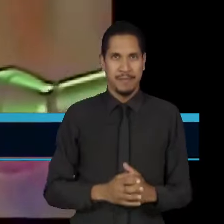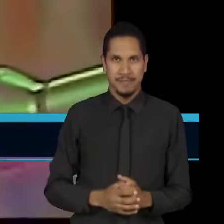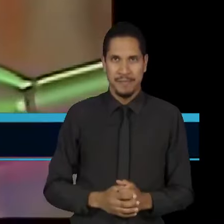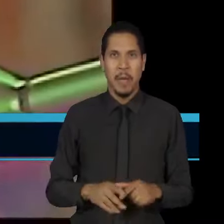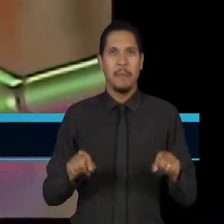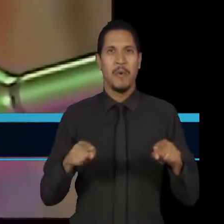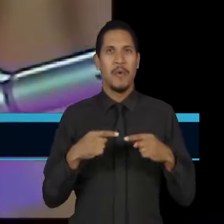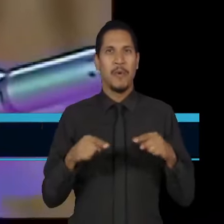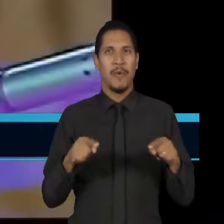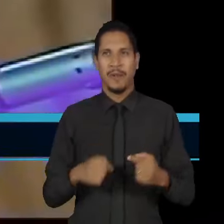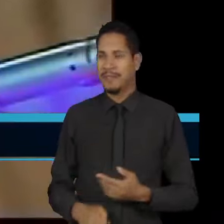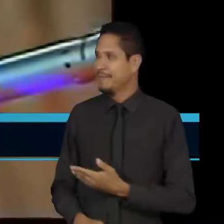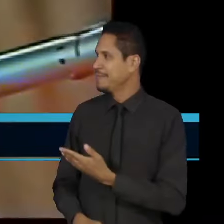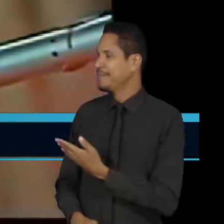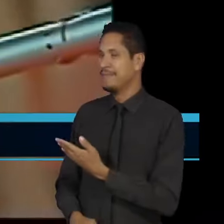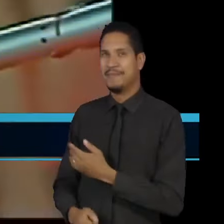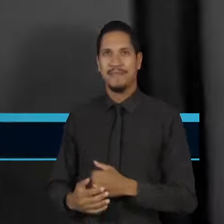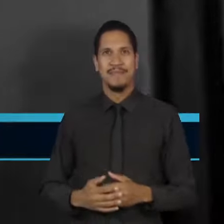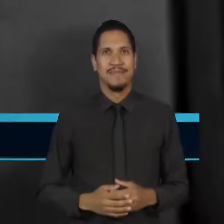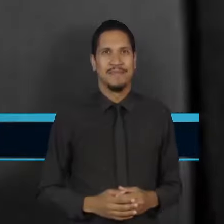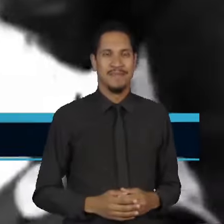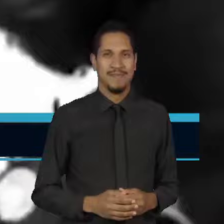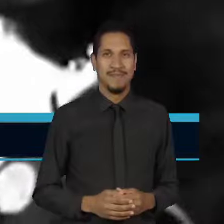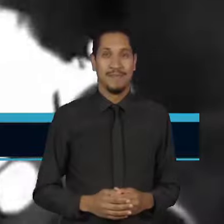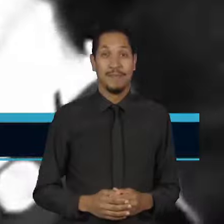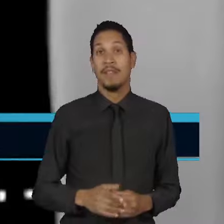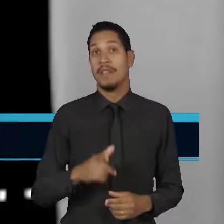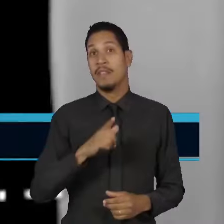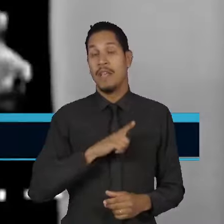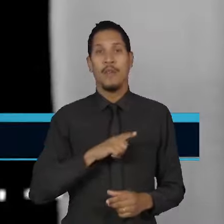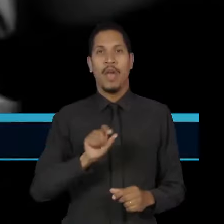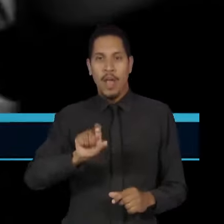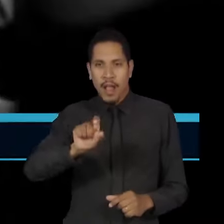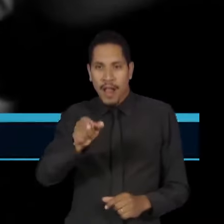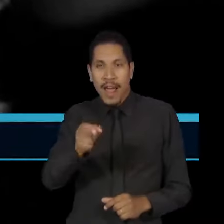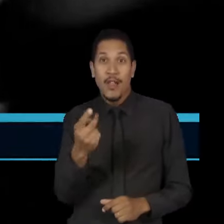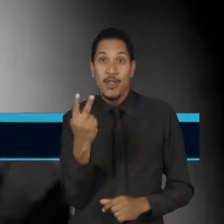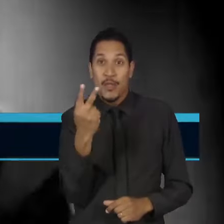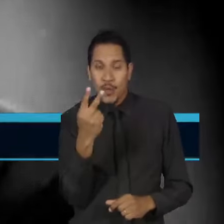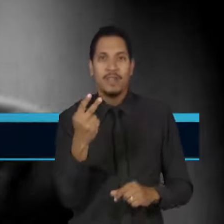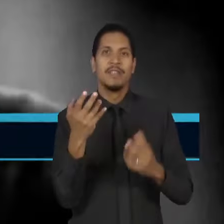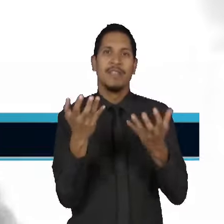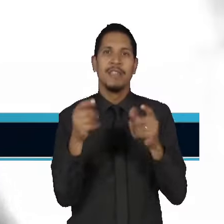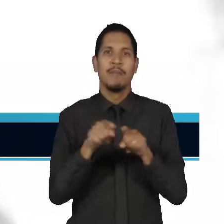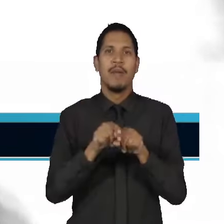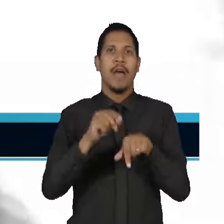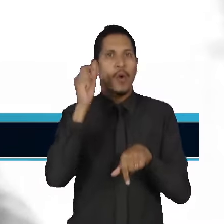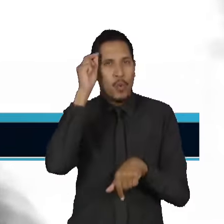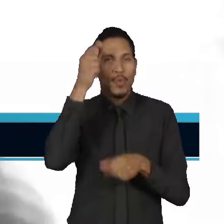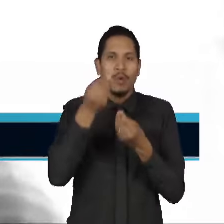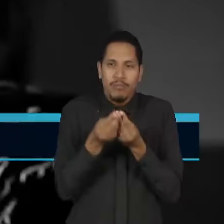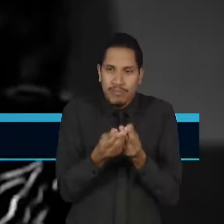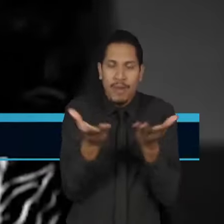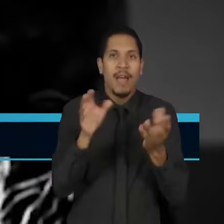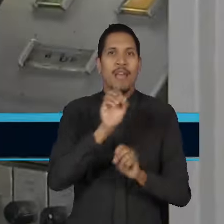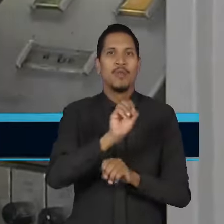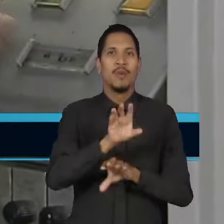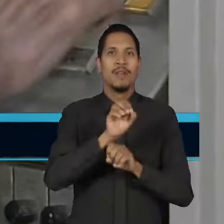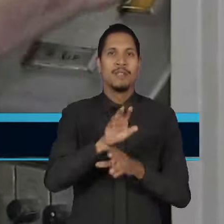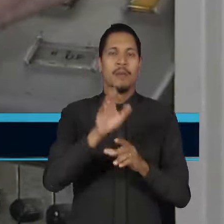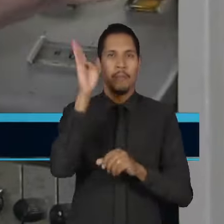alô, Terezinha, aquele abraço. E o Canal 2 buscava democratizar a cultura e a educação